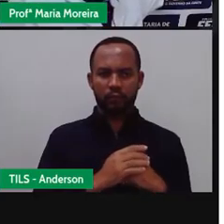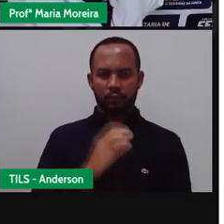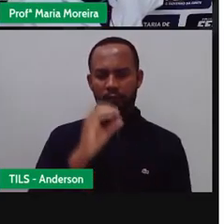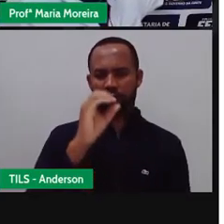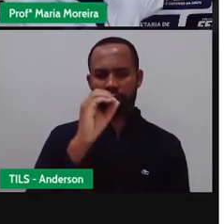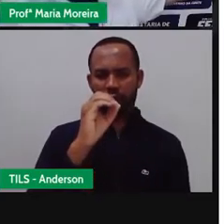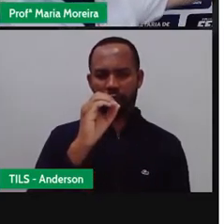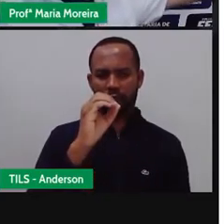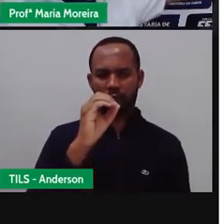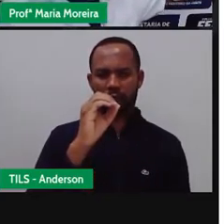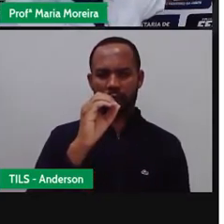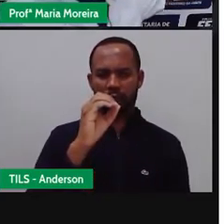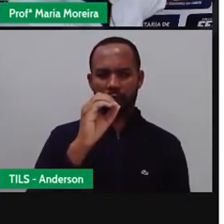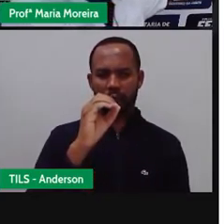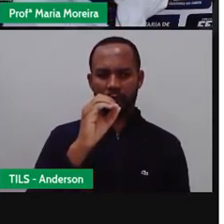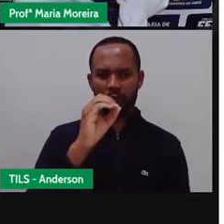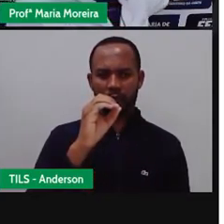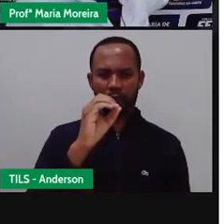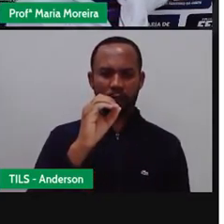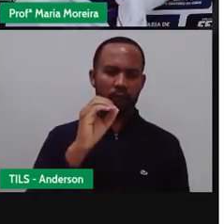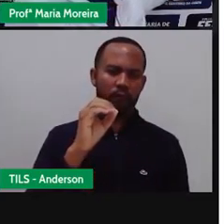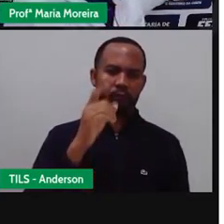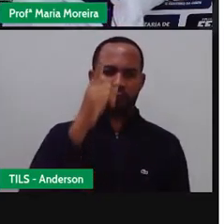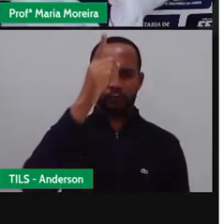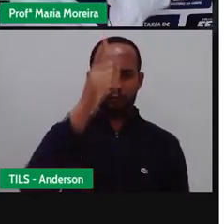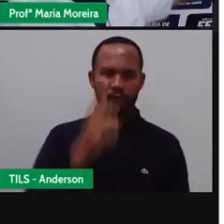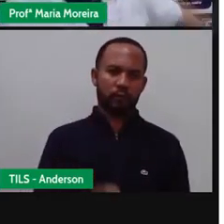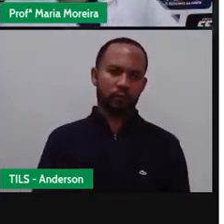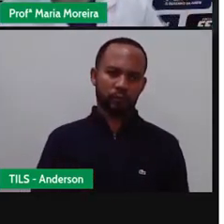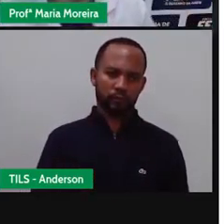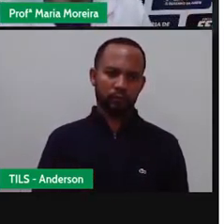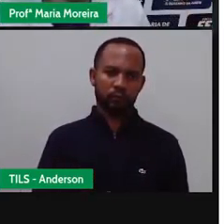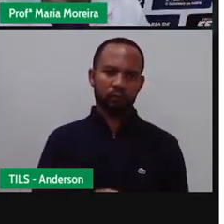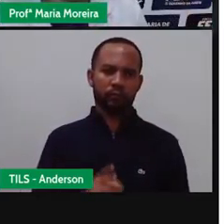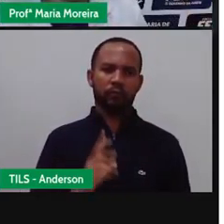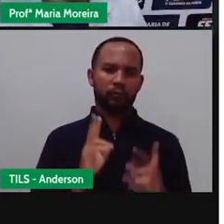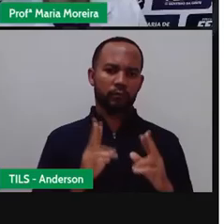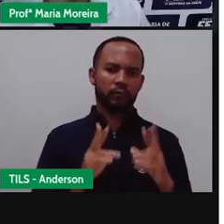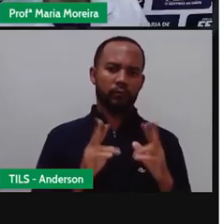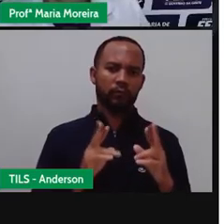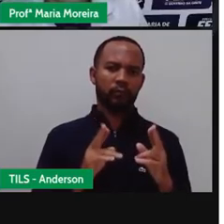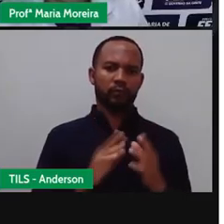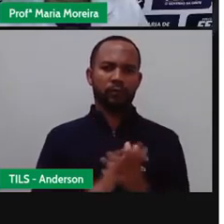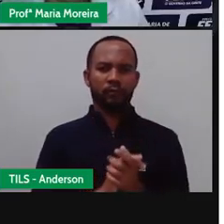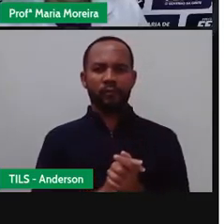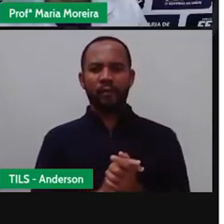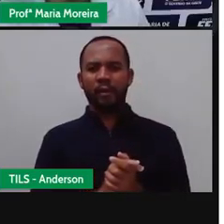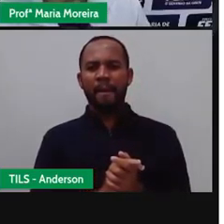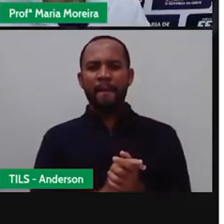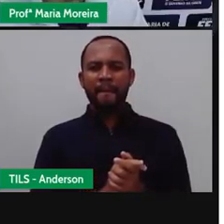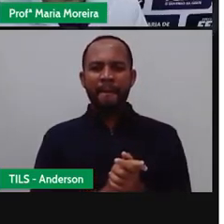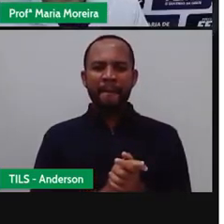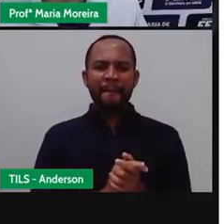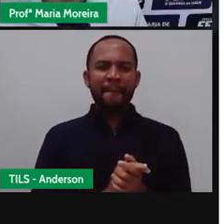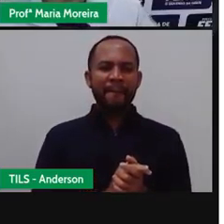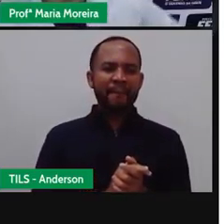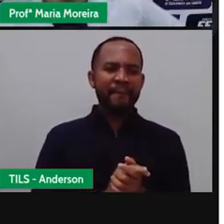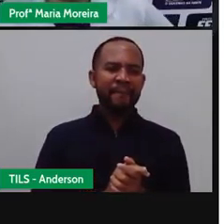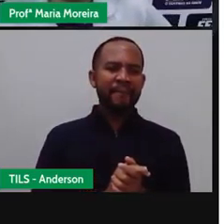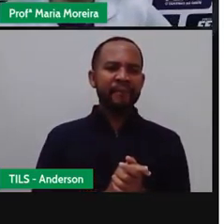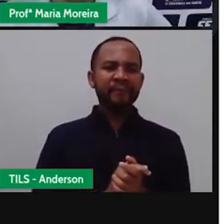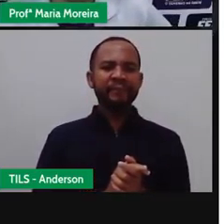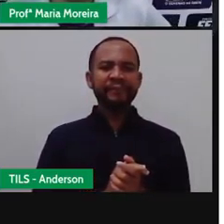que tá aqui, ele é o quê? Simétrico. Se eu passasse uma linha aqui, seria o quê? A mesma coisa, tá? De um lado e